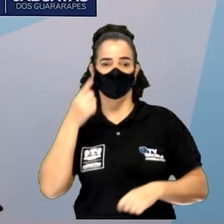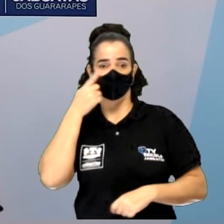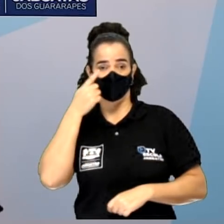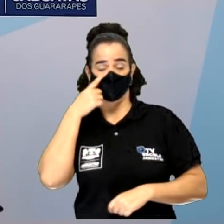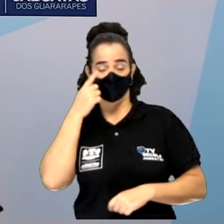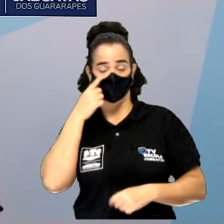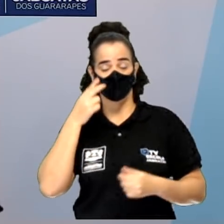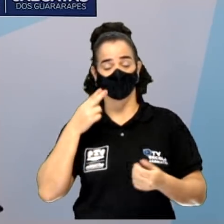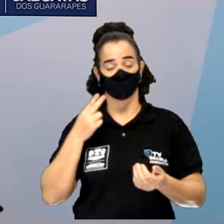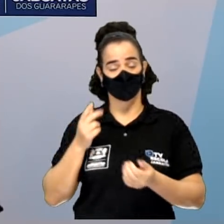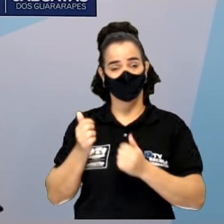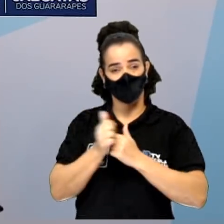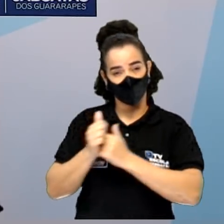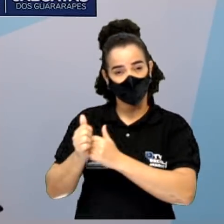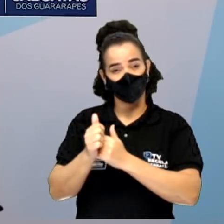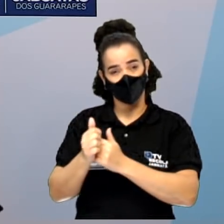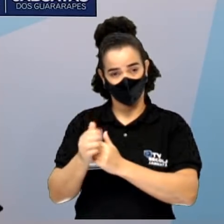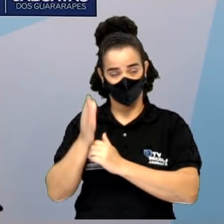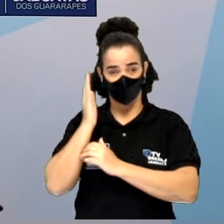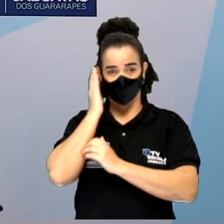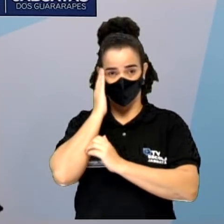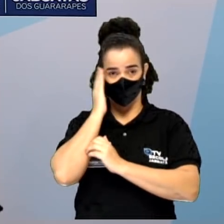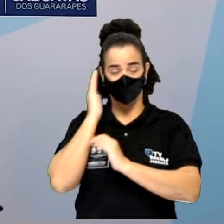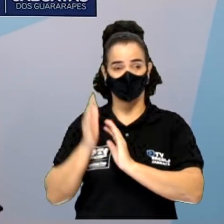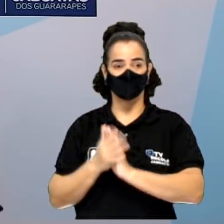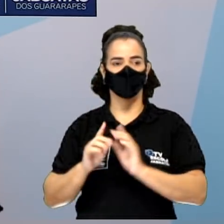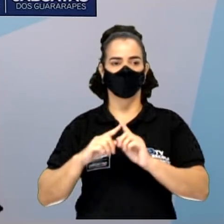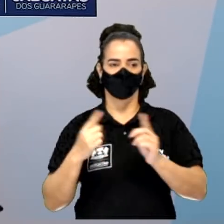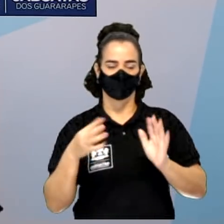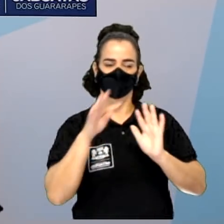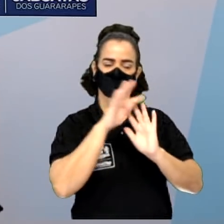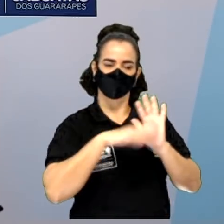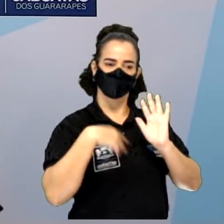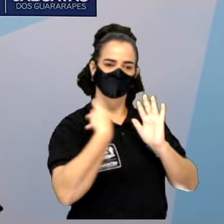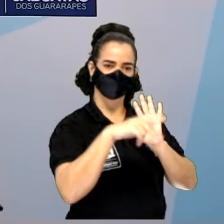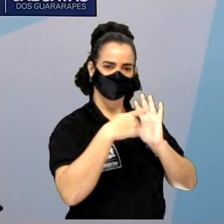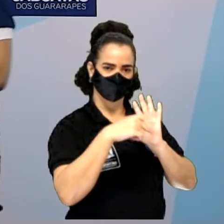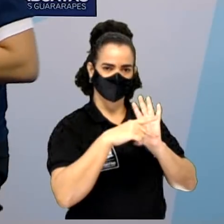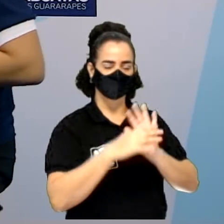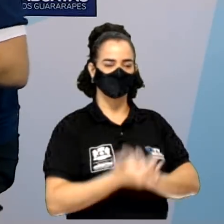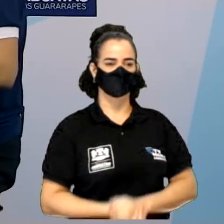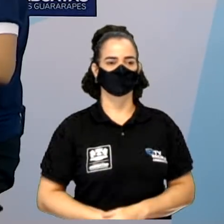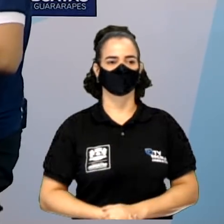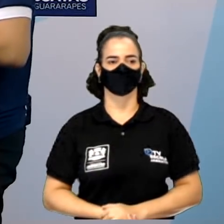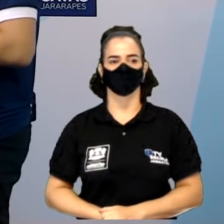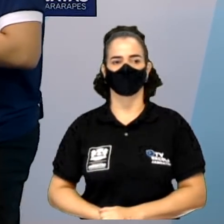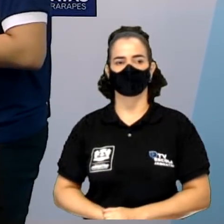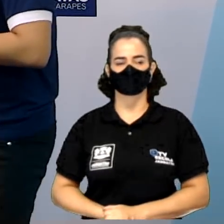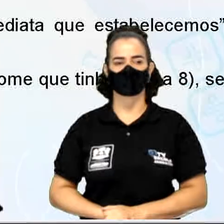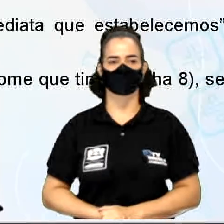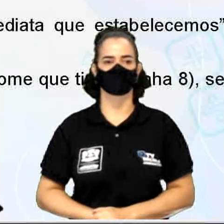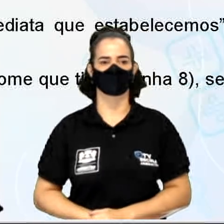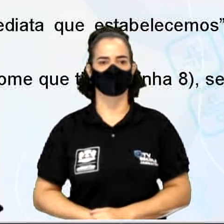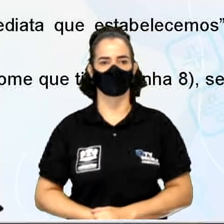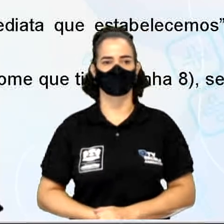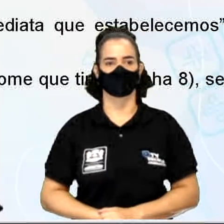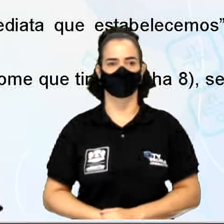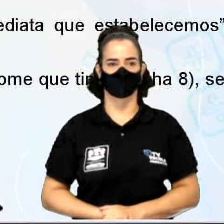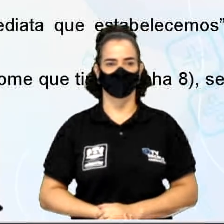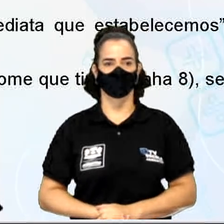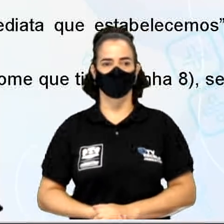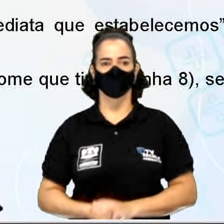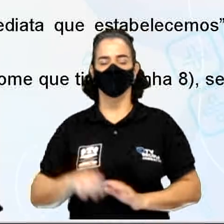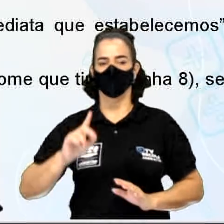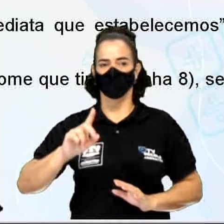acompanhar o raciocínio. Mais uma vez, ainda é uma questão falando do texto na Dragão. Vamos lá, para o slide. Sobre os elementos